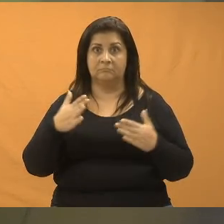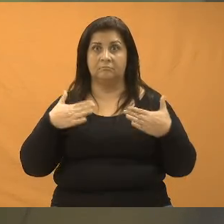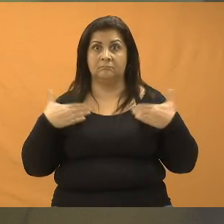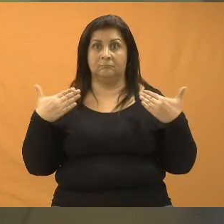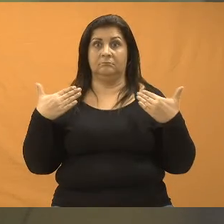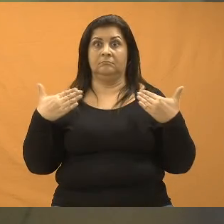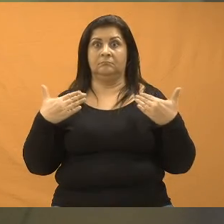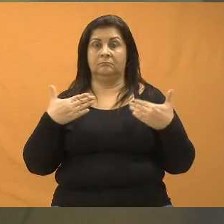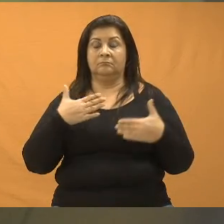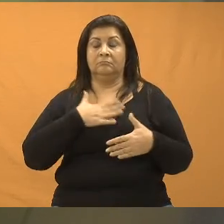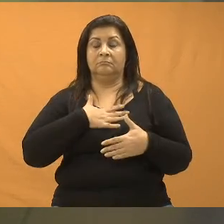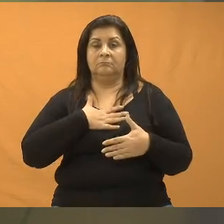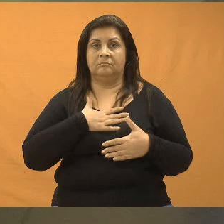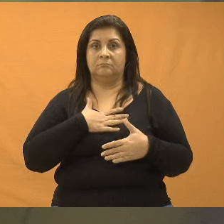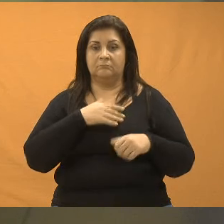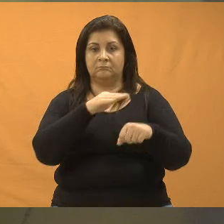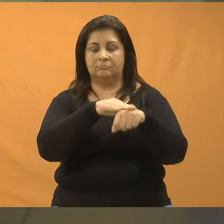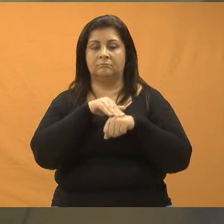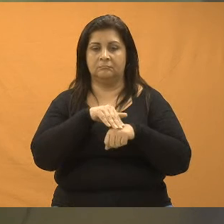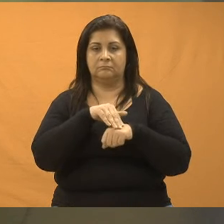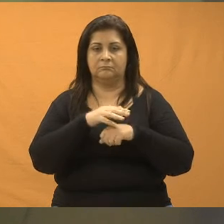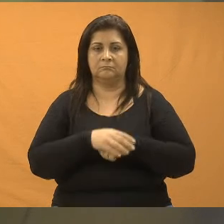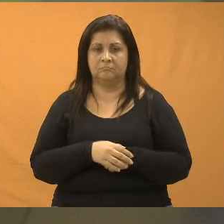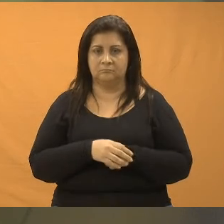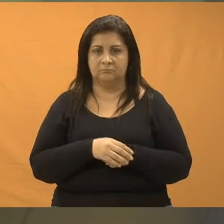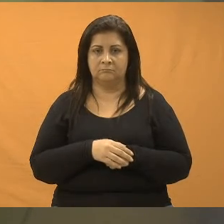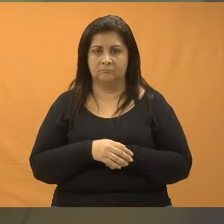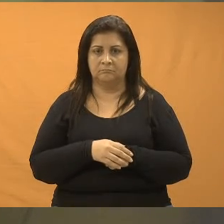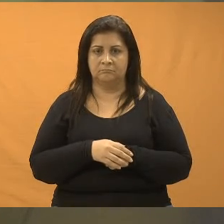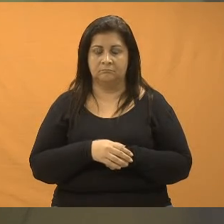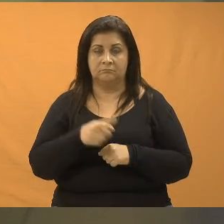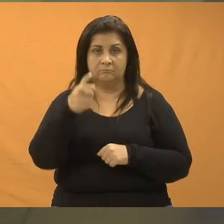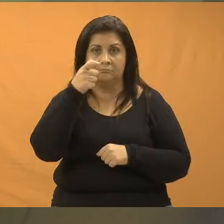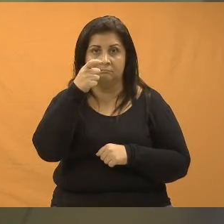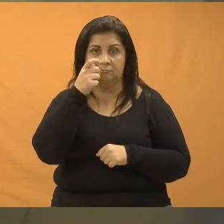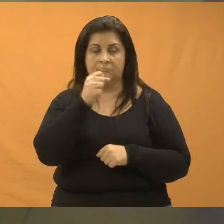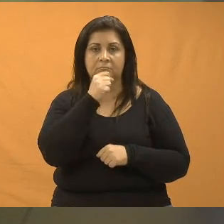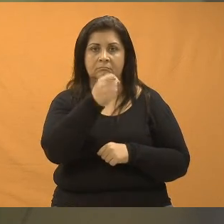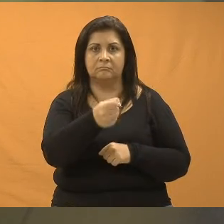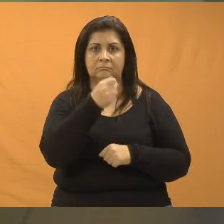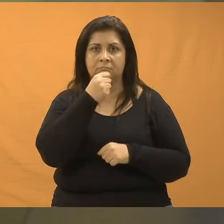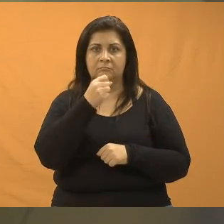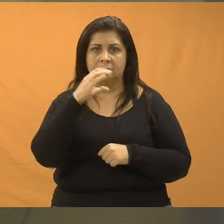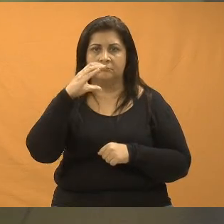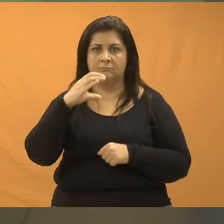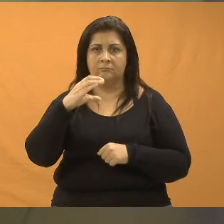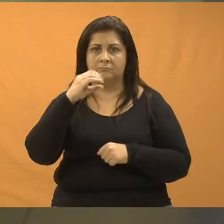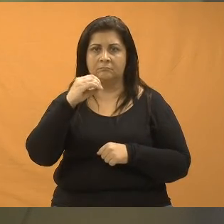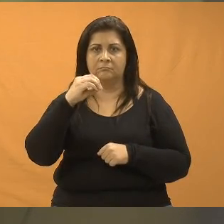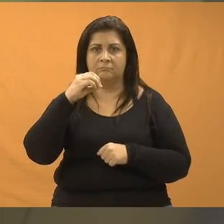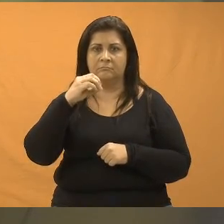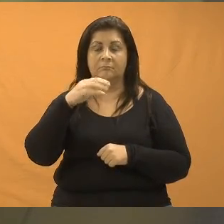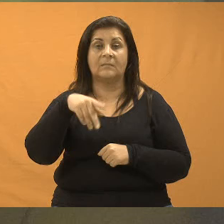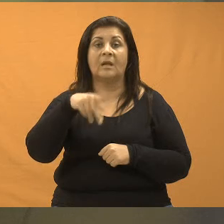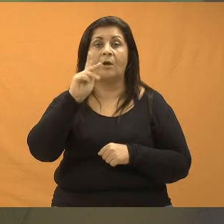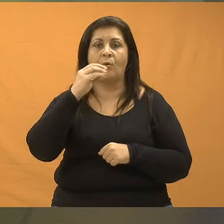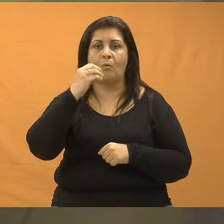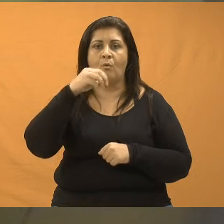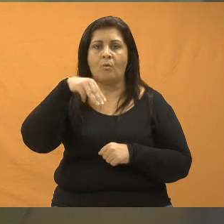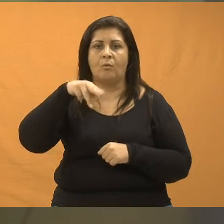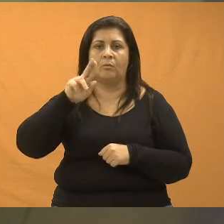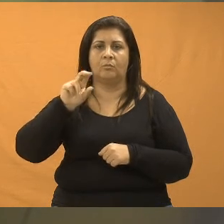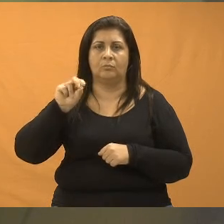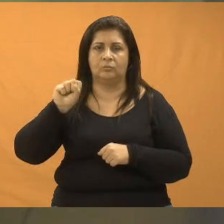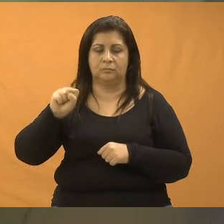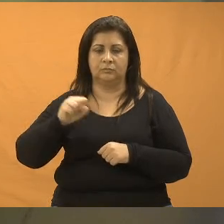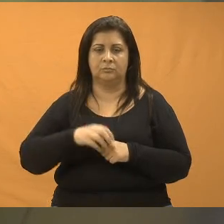assustado quando eu chamei, no depoimento que a gente teve, o Comos nem ideia desse empréstimo